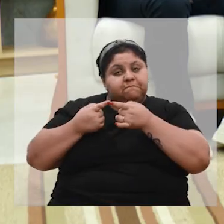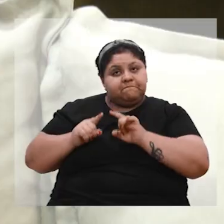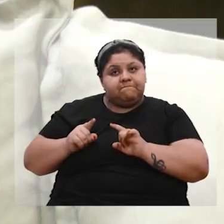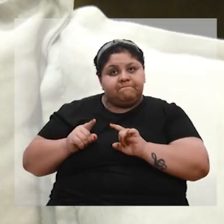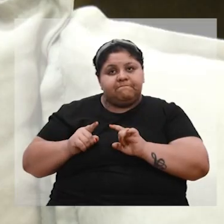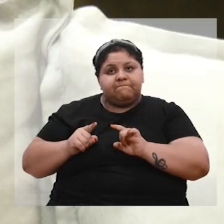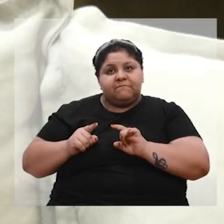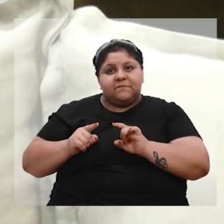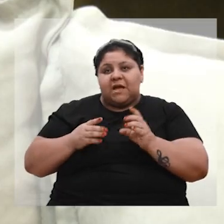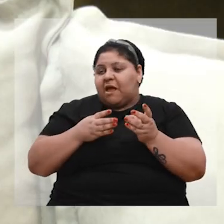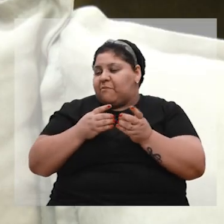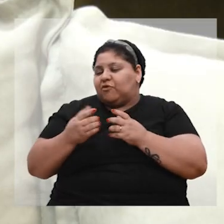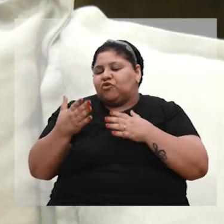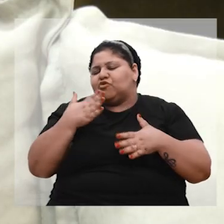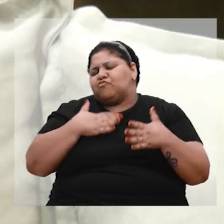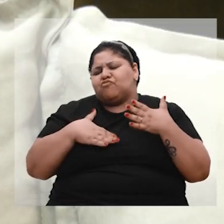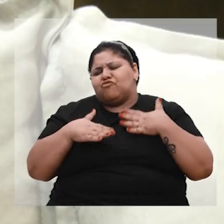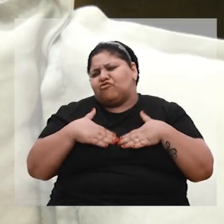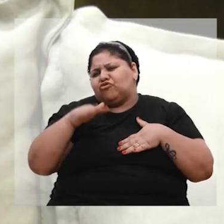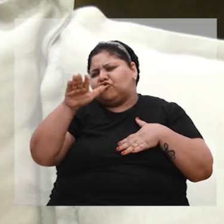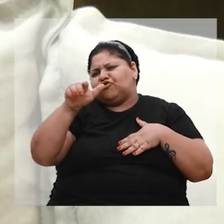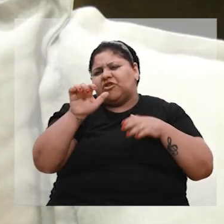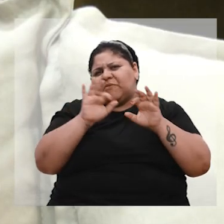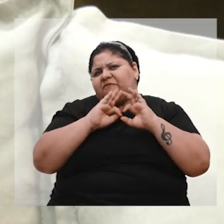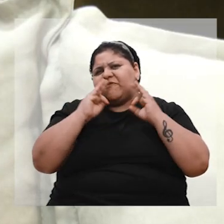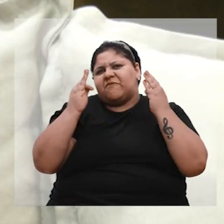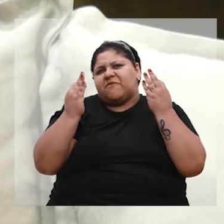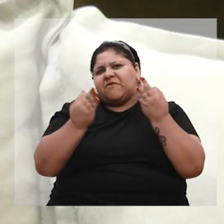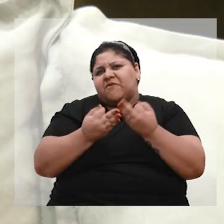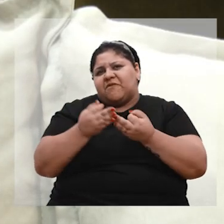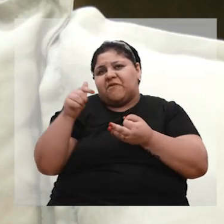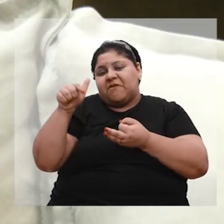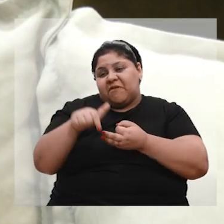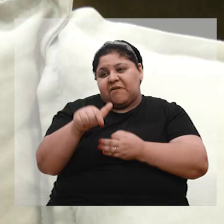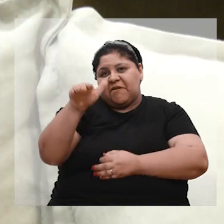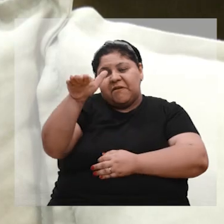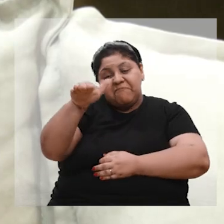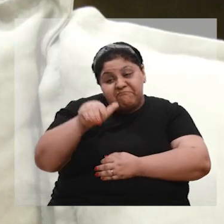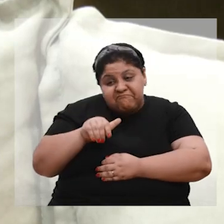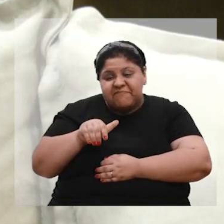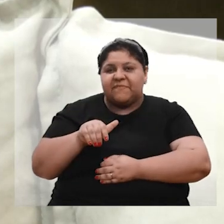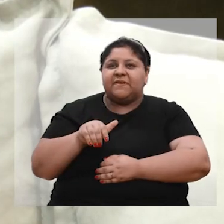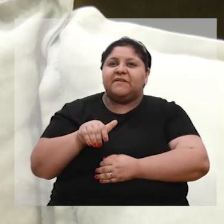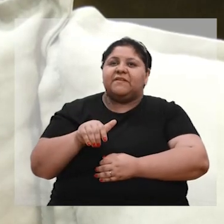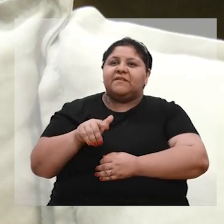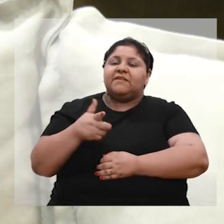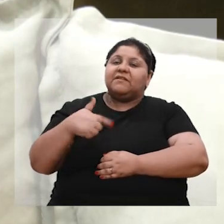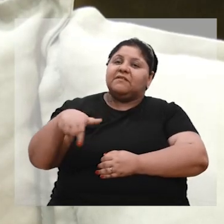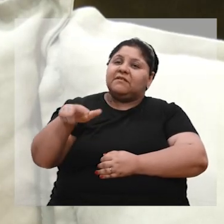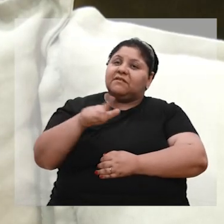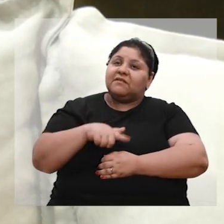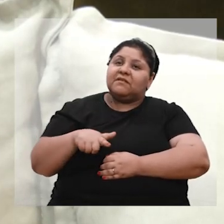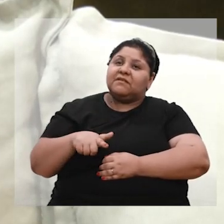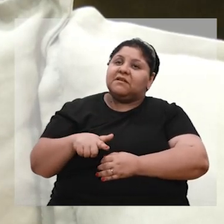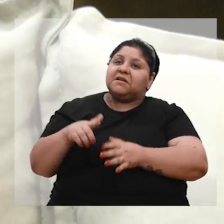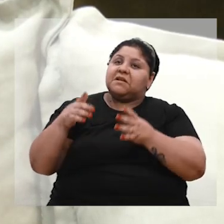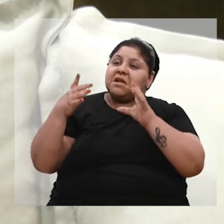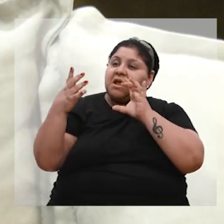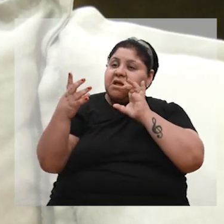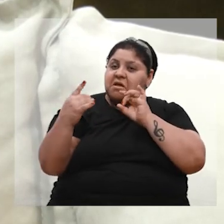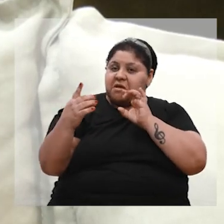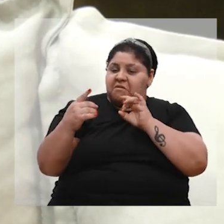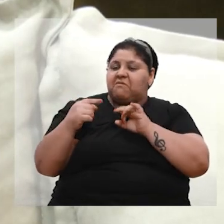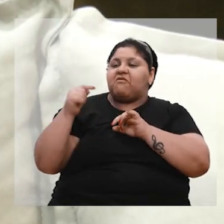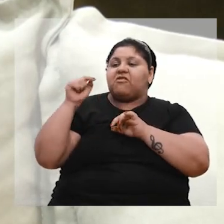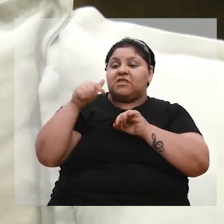dificuldades. Mas é muito gratificante quando tu chama aquela família e diz, olha, vim aqui para te chamei aqui para mim te